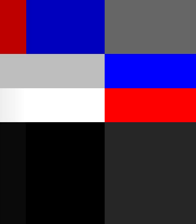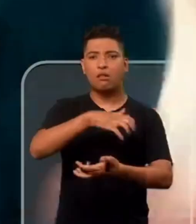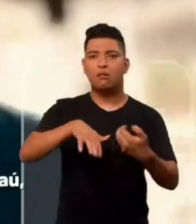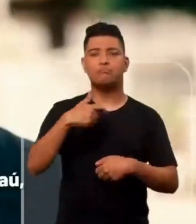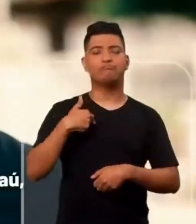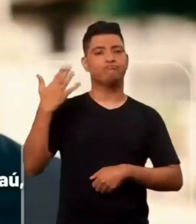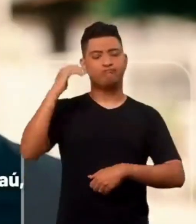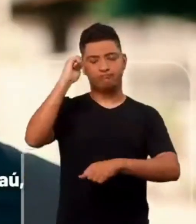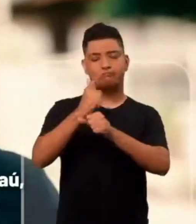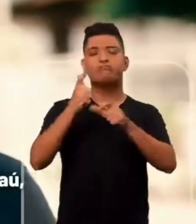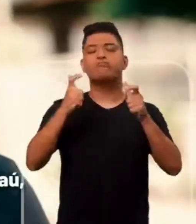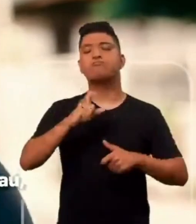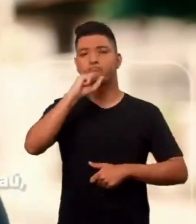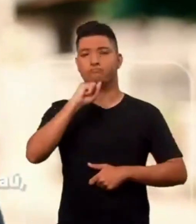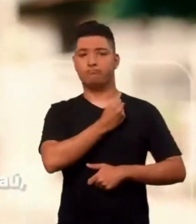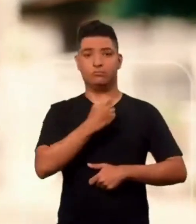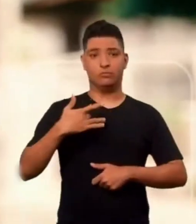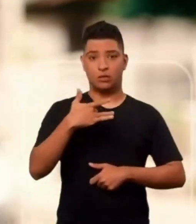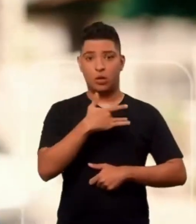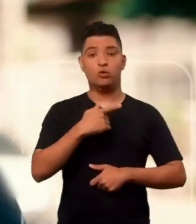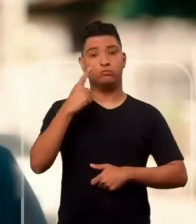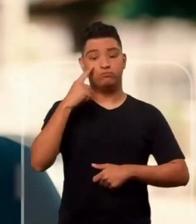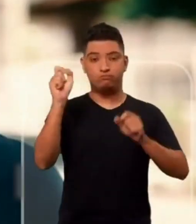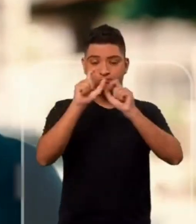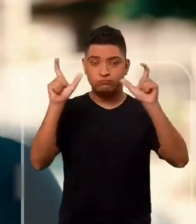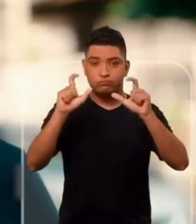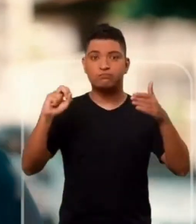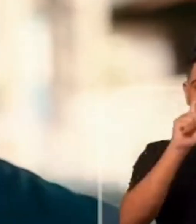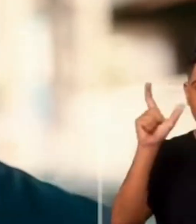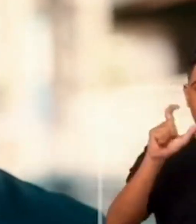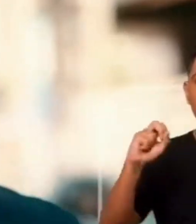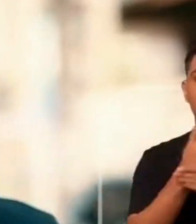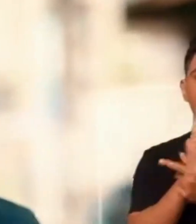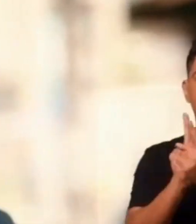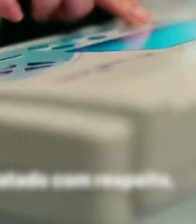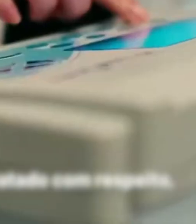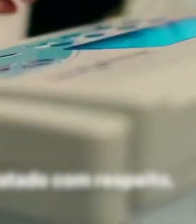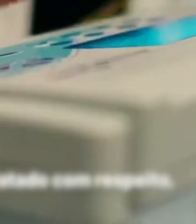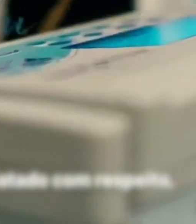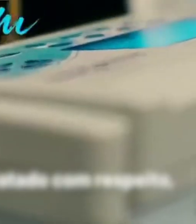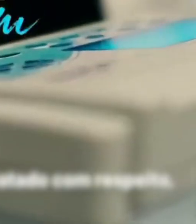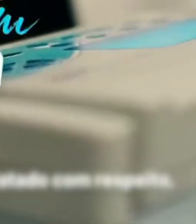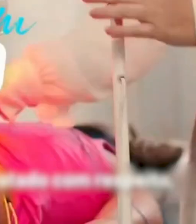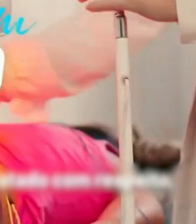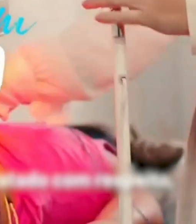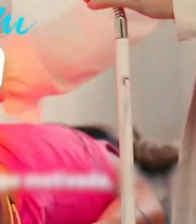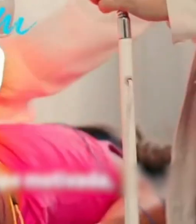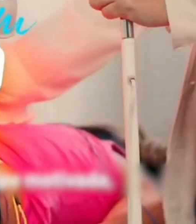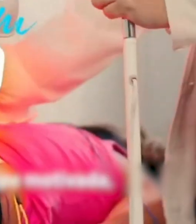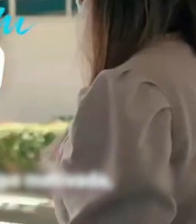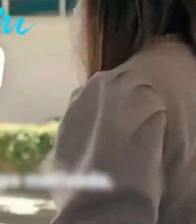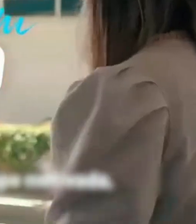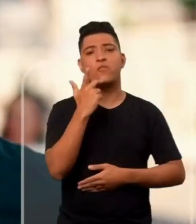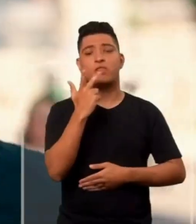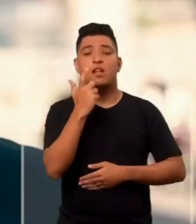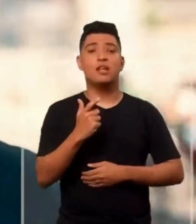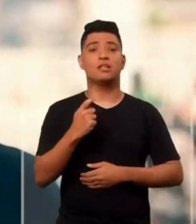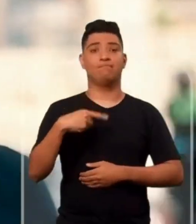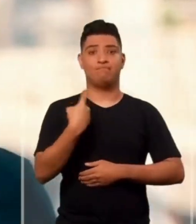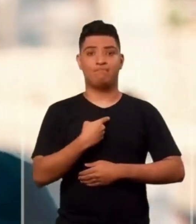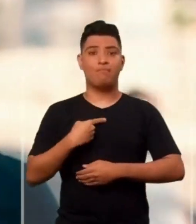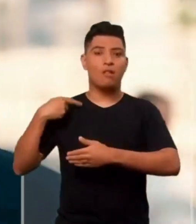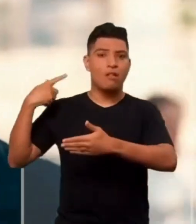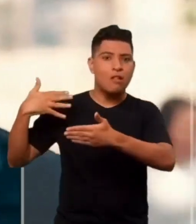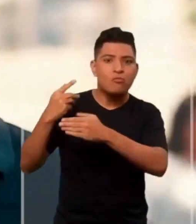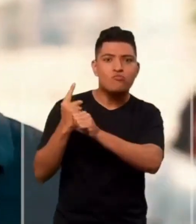arrumou. Quando eu fui gestor da saúde em Maracanã, eu dei nas terapias para todos os Prefeito. Pacientes tratados com respeito, equipe motivada. Se fizemos